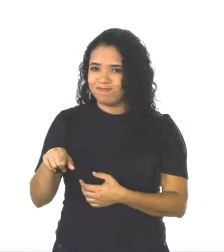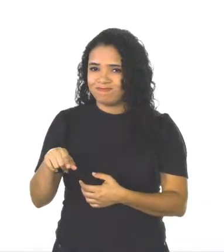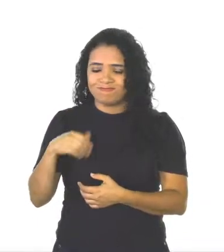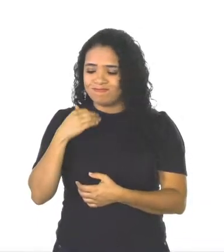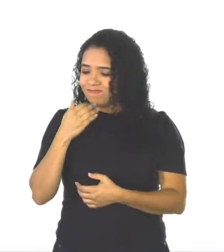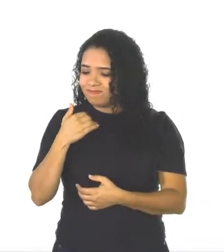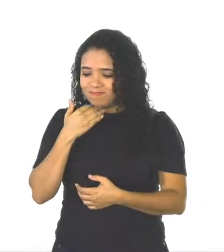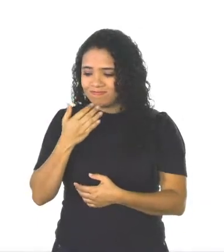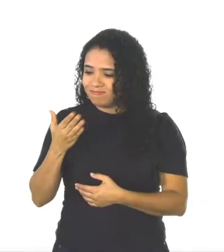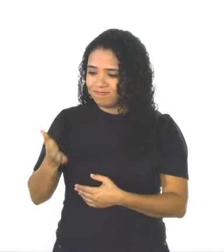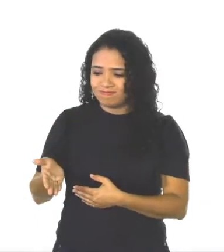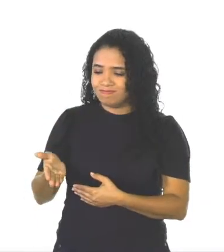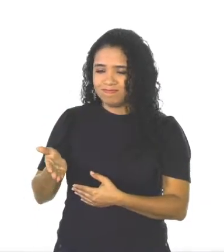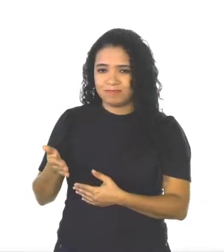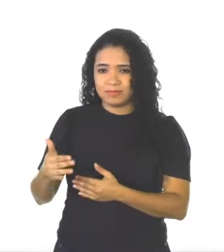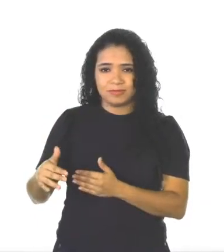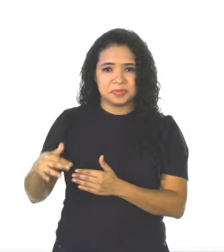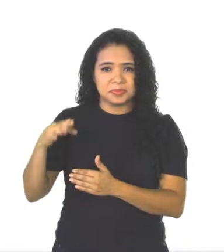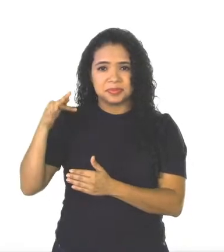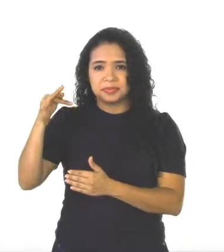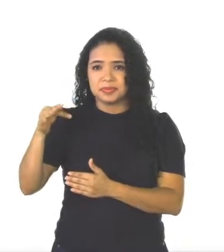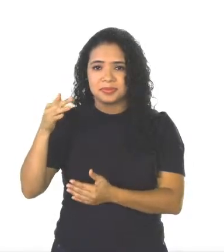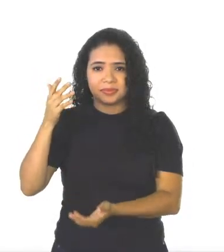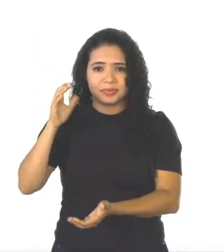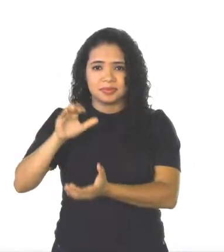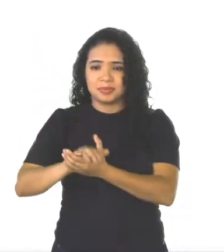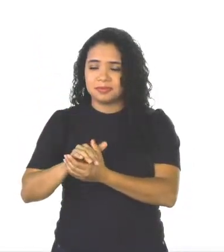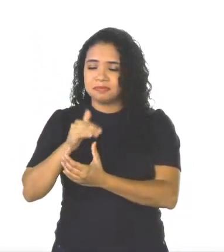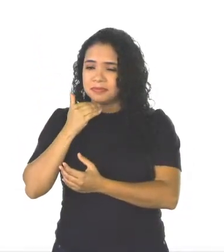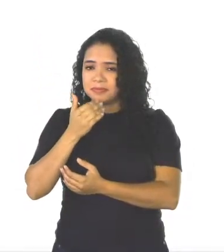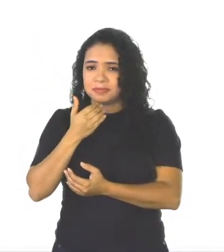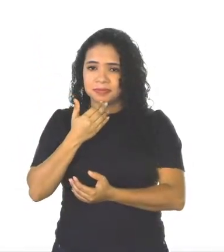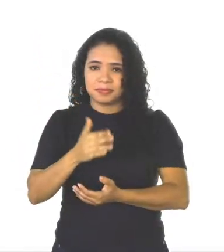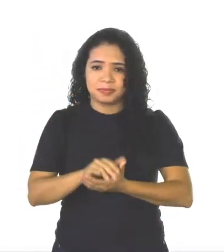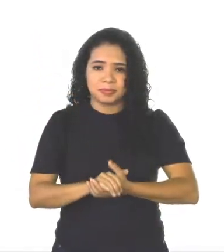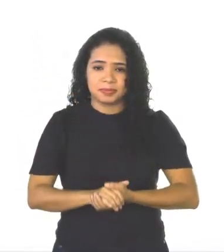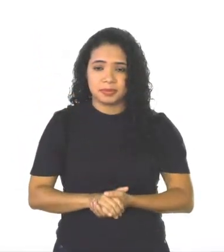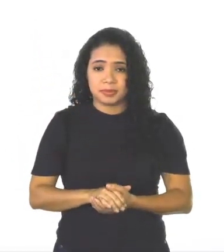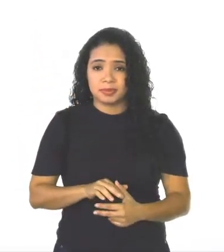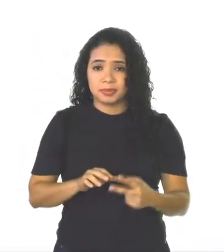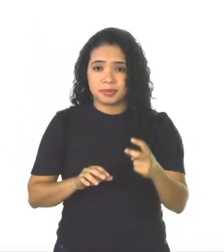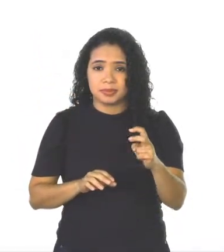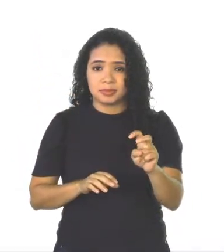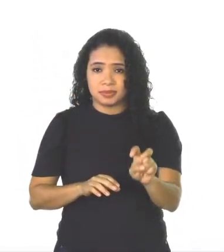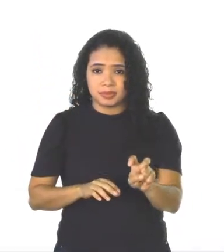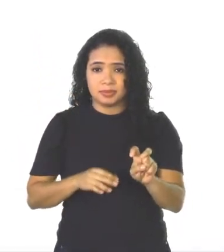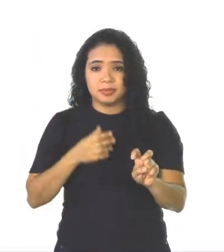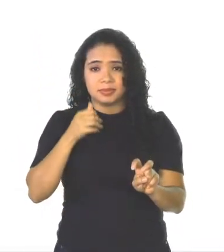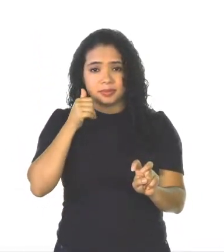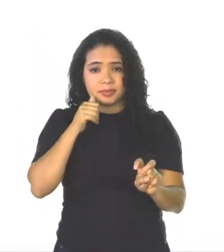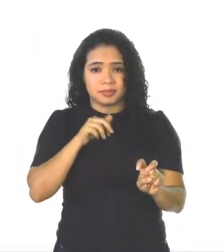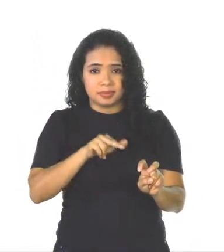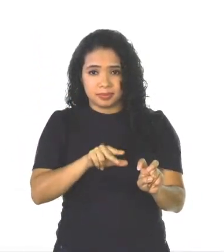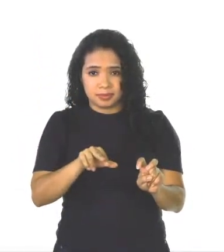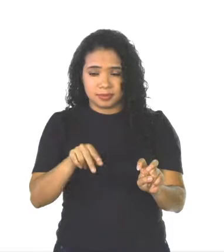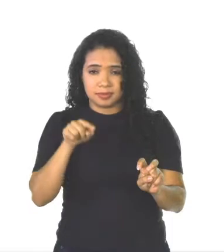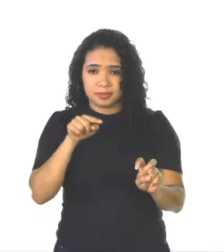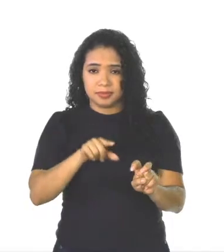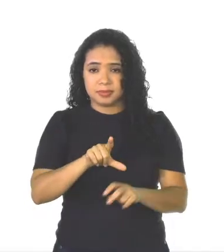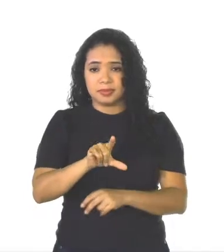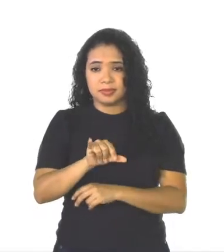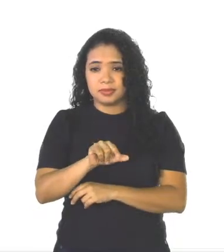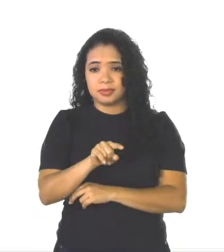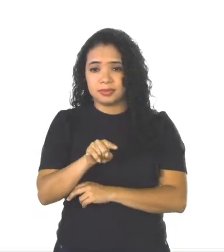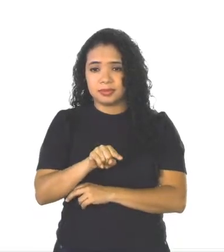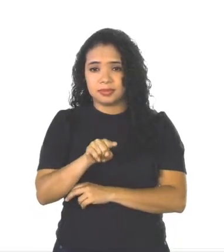perdido em relação à possibilidade de conseguir um casamento. Então, das 5 irmãs, a Lizzie era a única